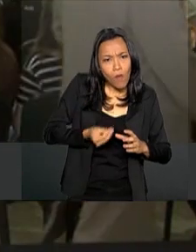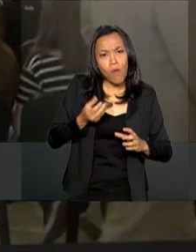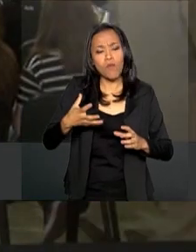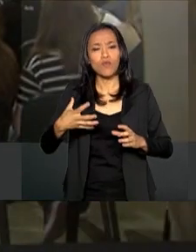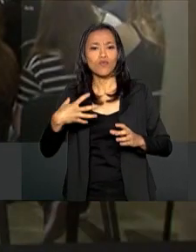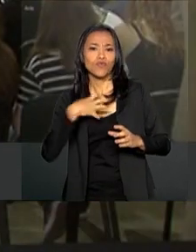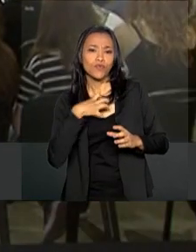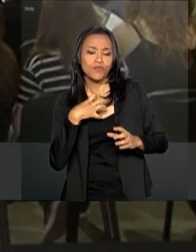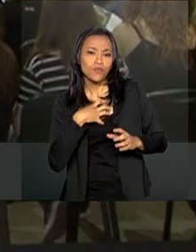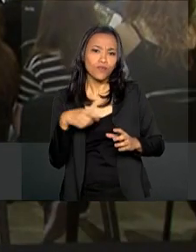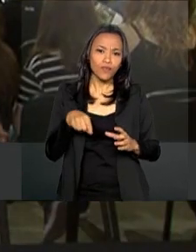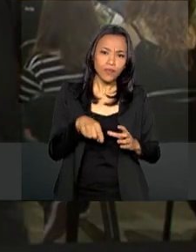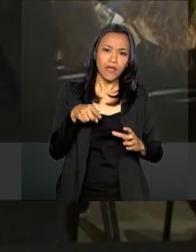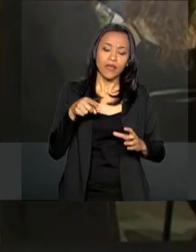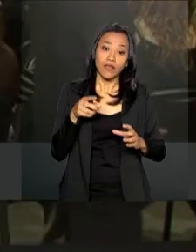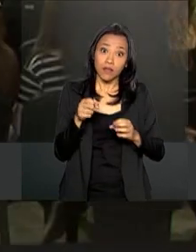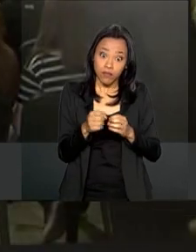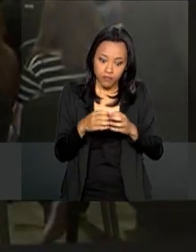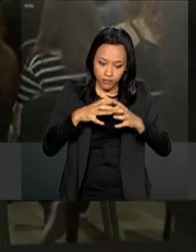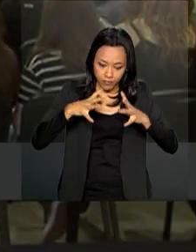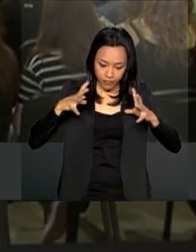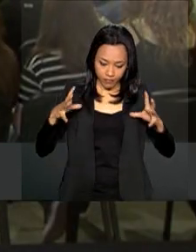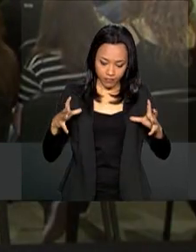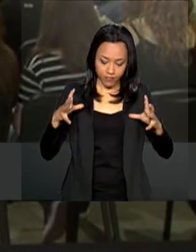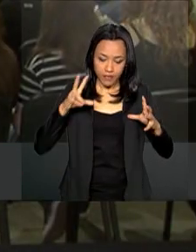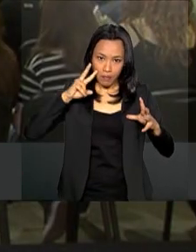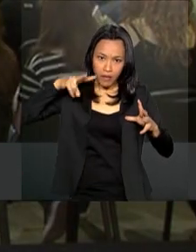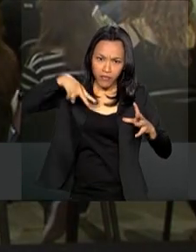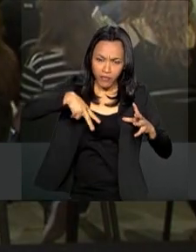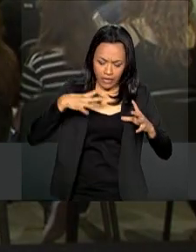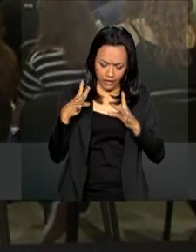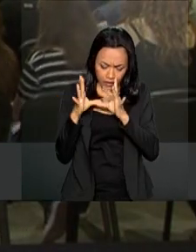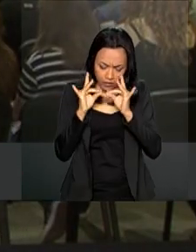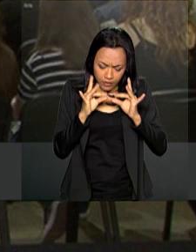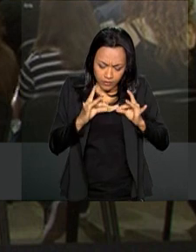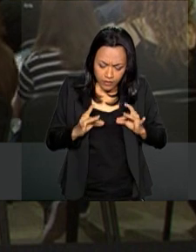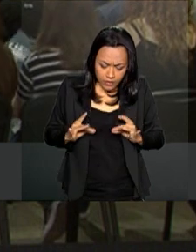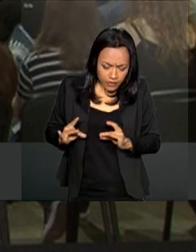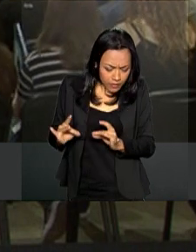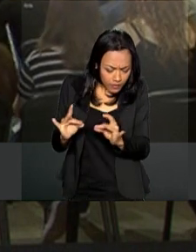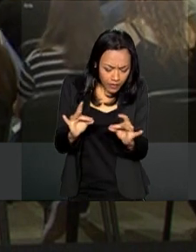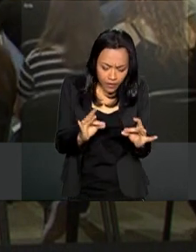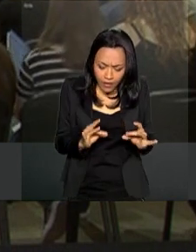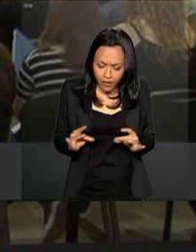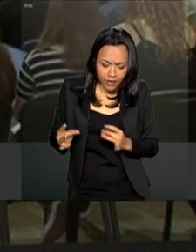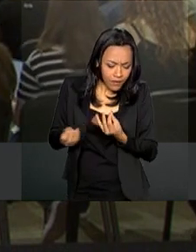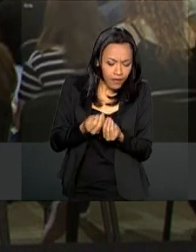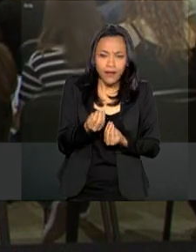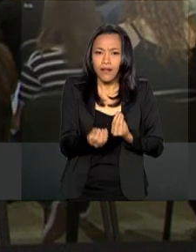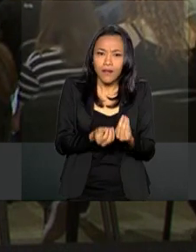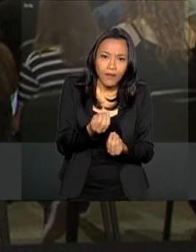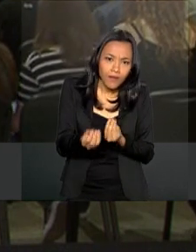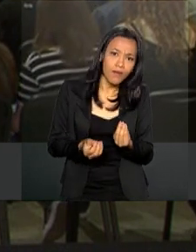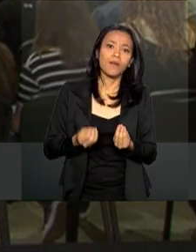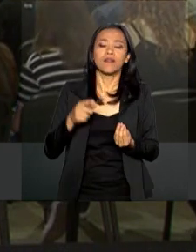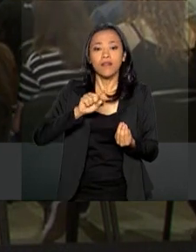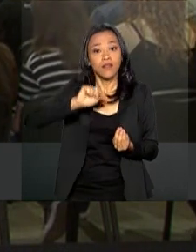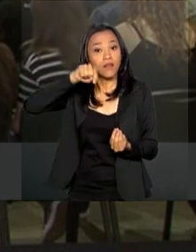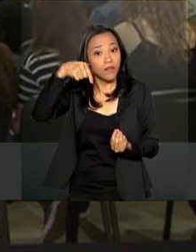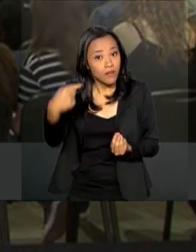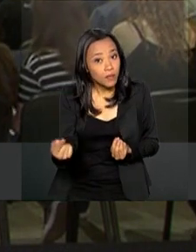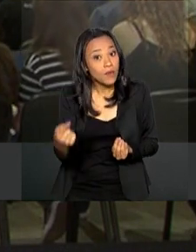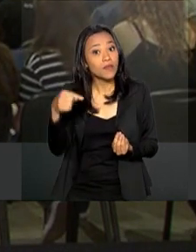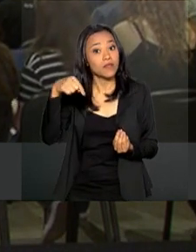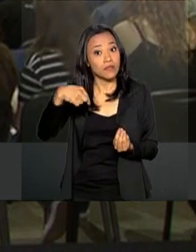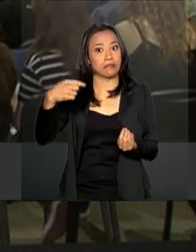e substâncias em nível atômico, ou seja, analisar como os átomos se comportam e a partir daí